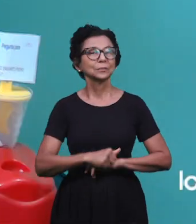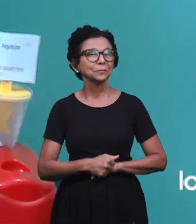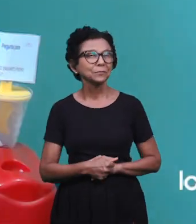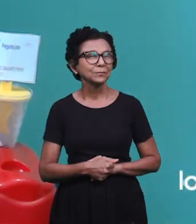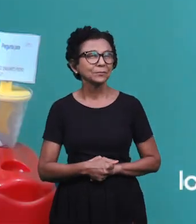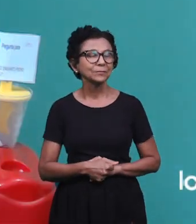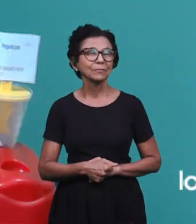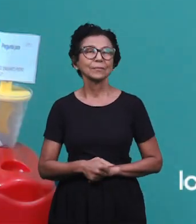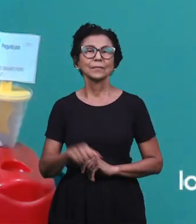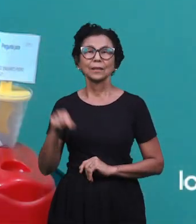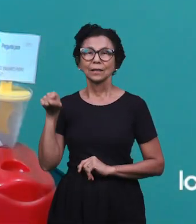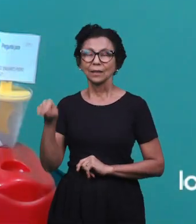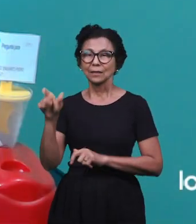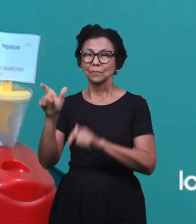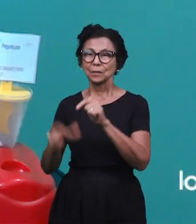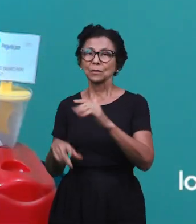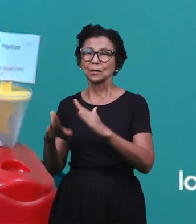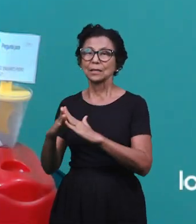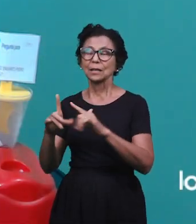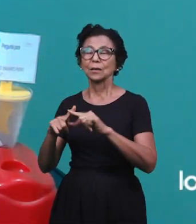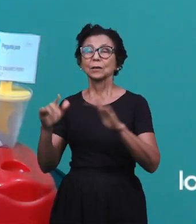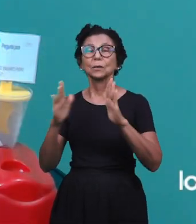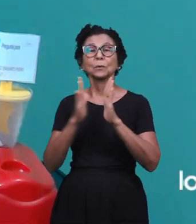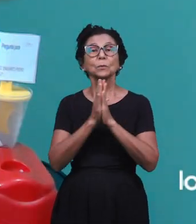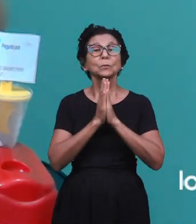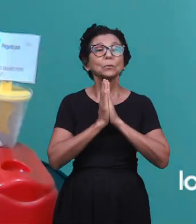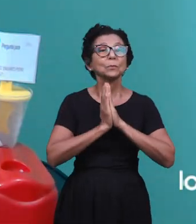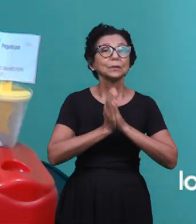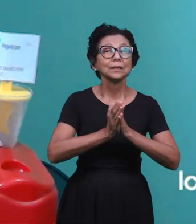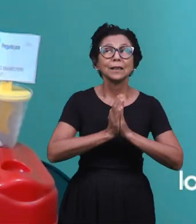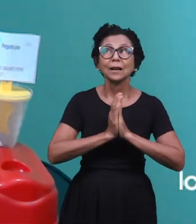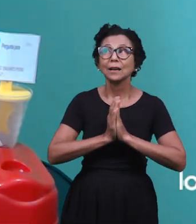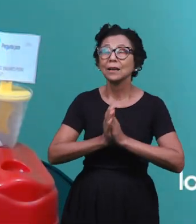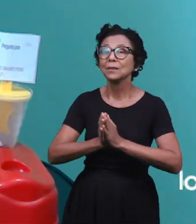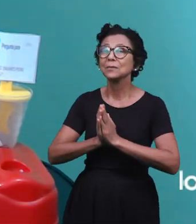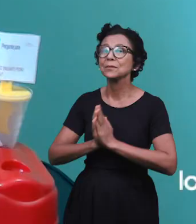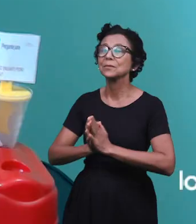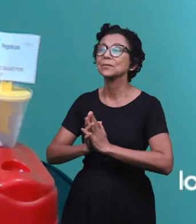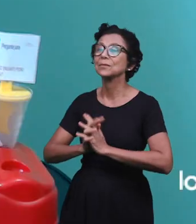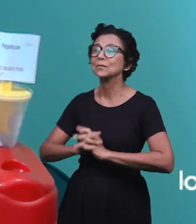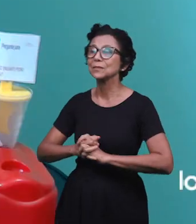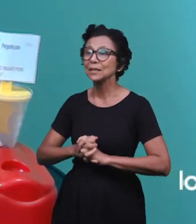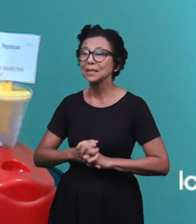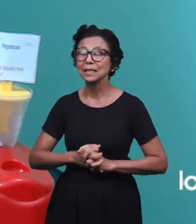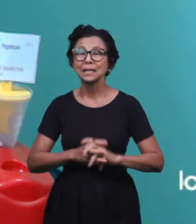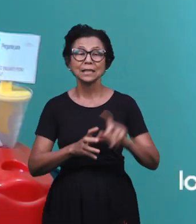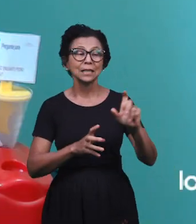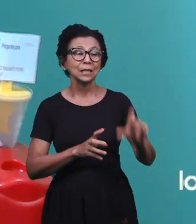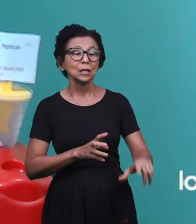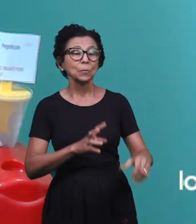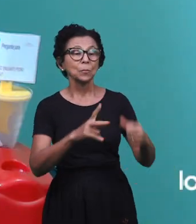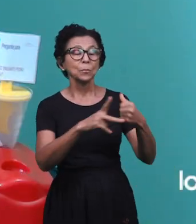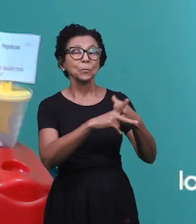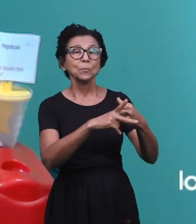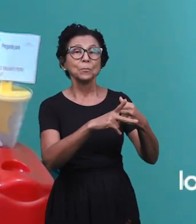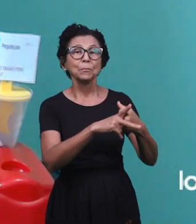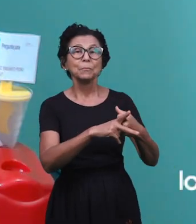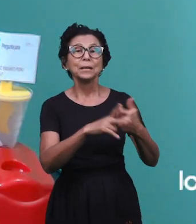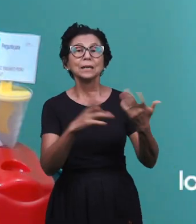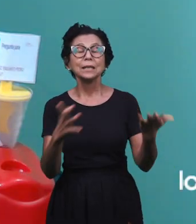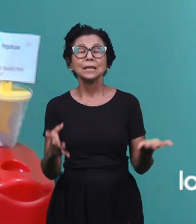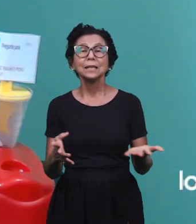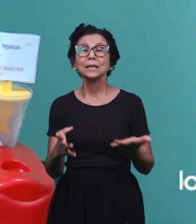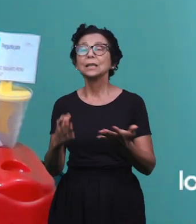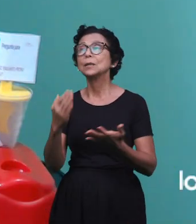igreja fazia o quê? A igreja orava. Ela orava por Pedro. Ela